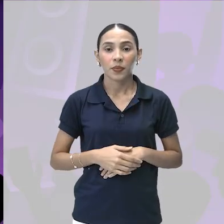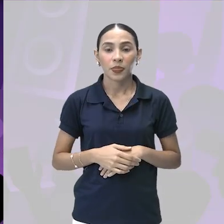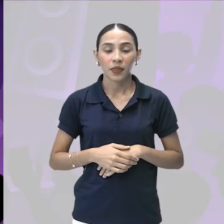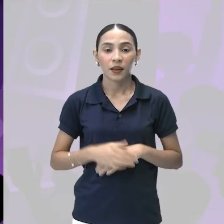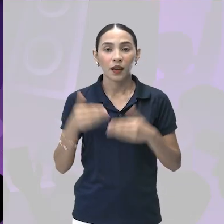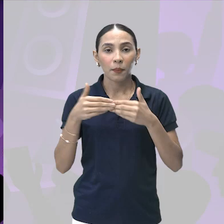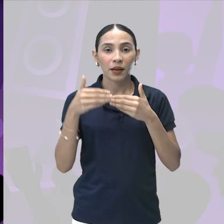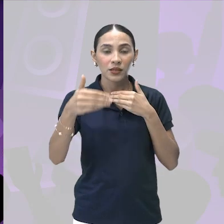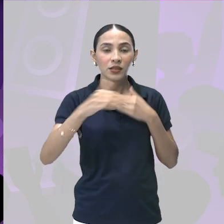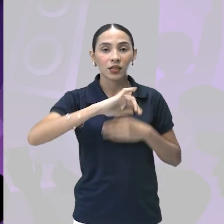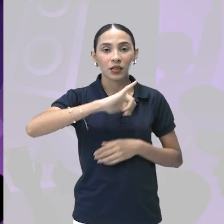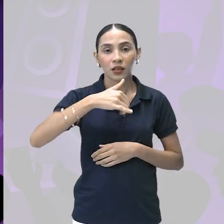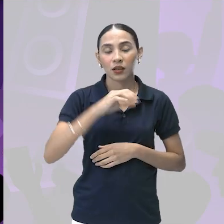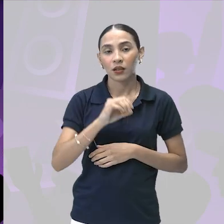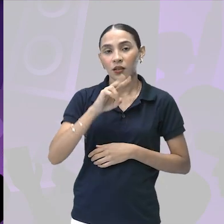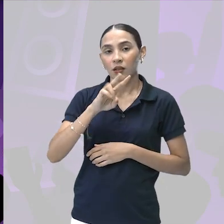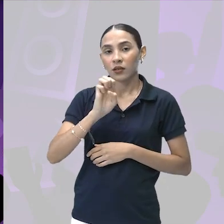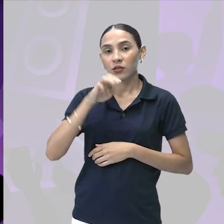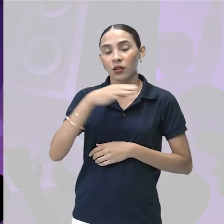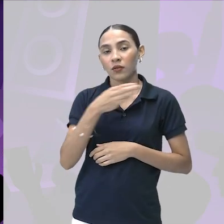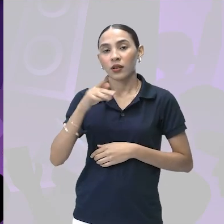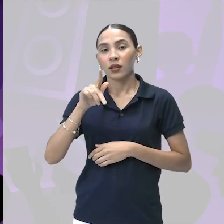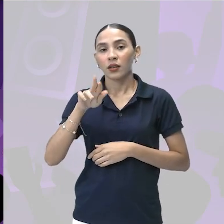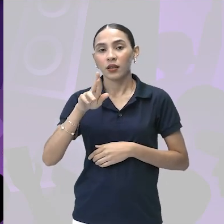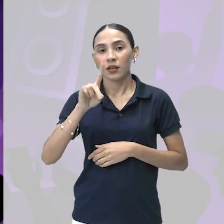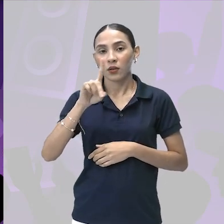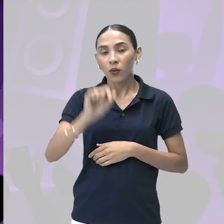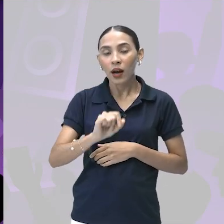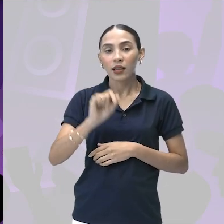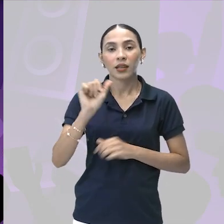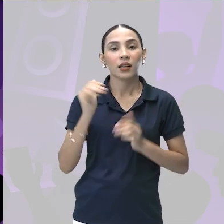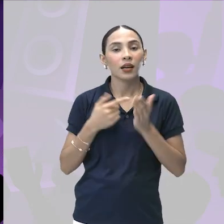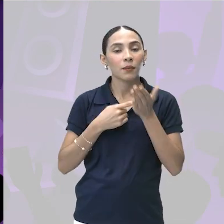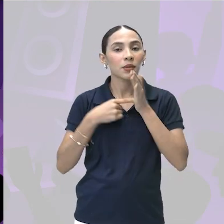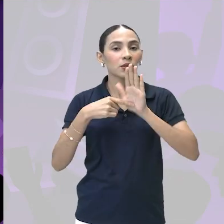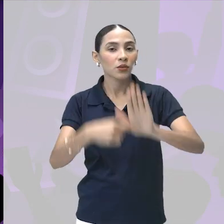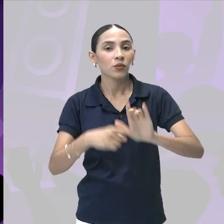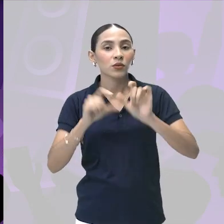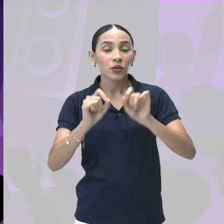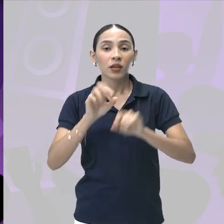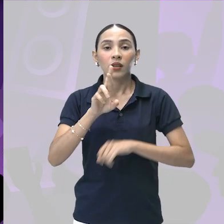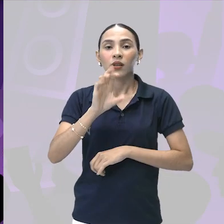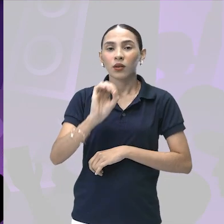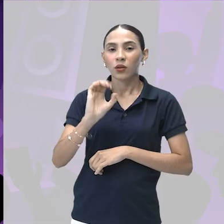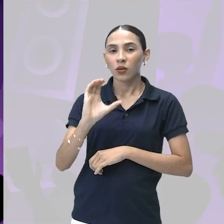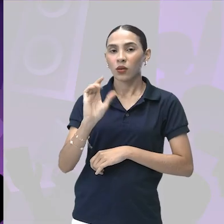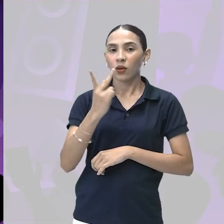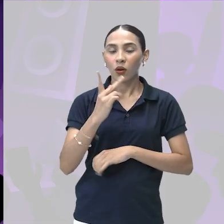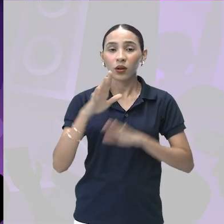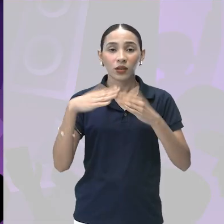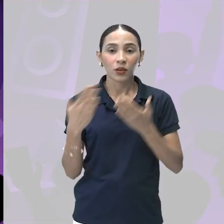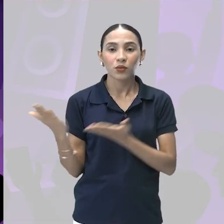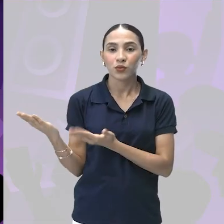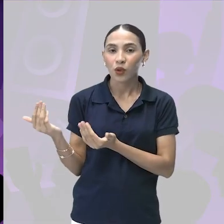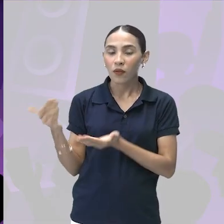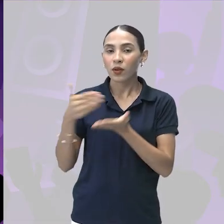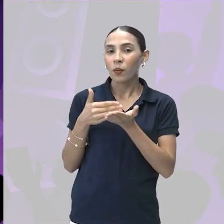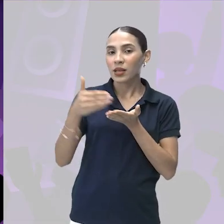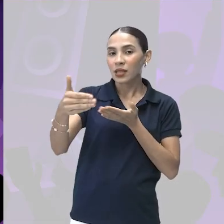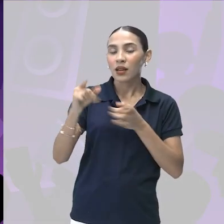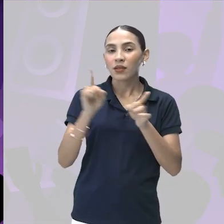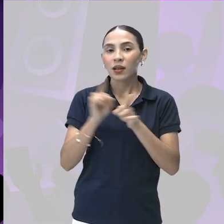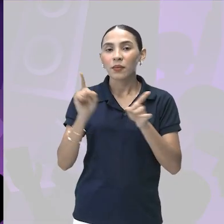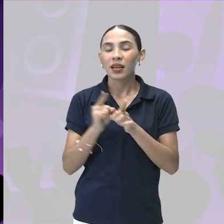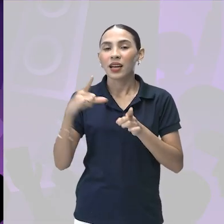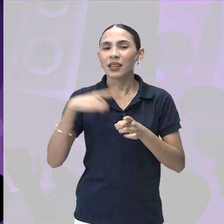foi a partir da Jovem Guarda que foi introduzido aqui o rock, né? E os jovens começaram a